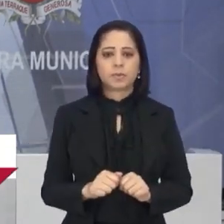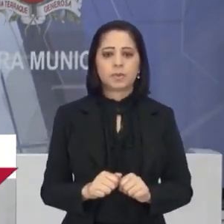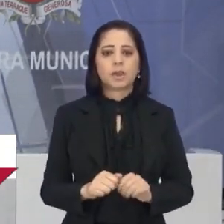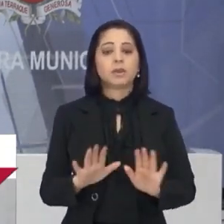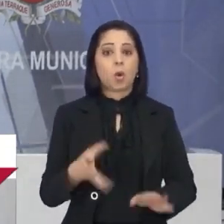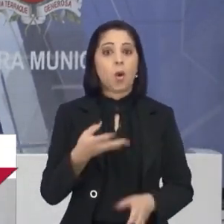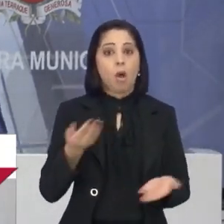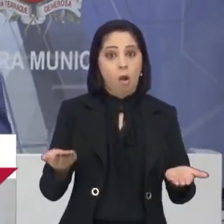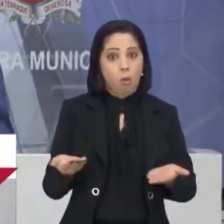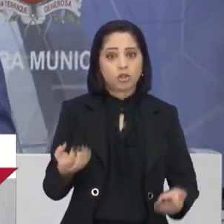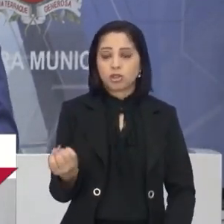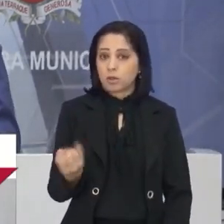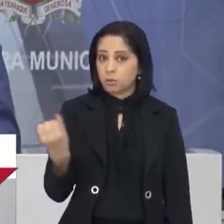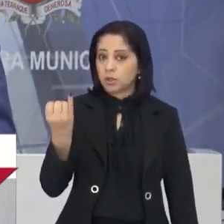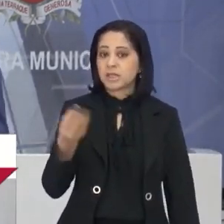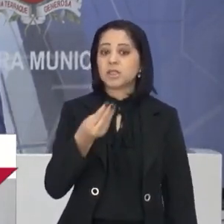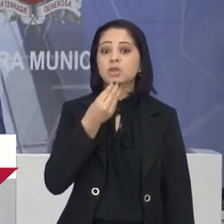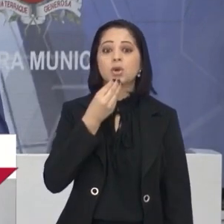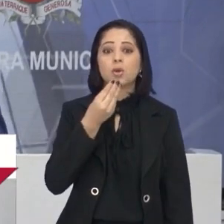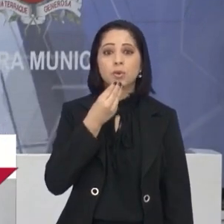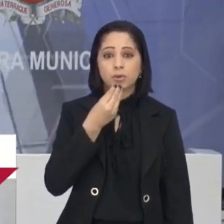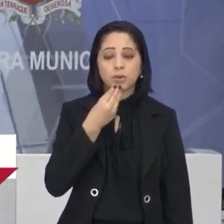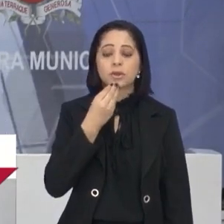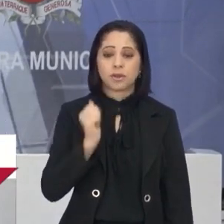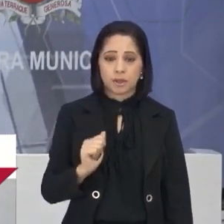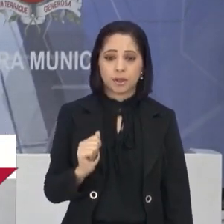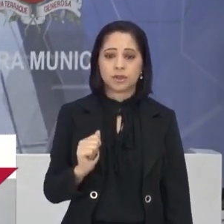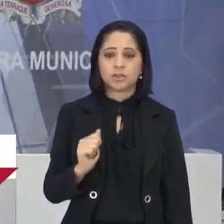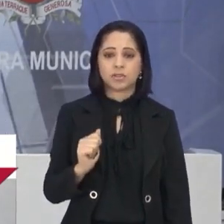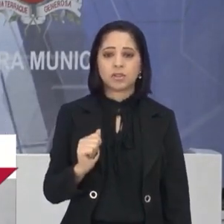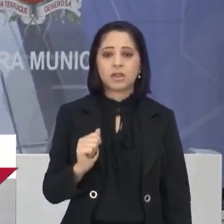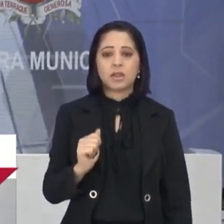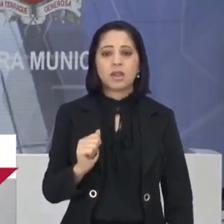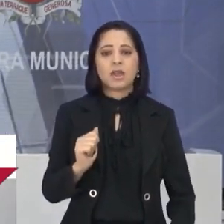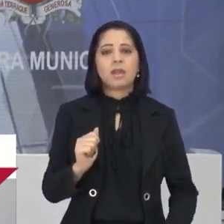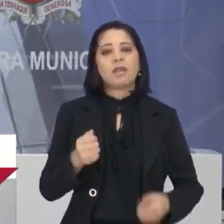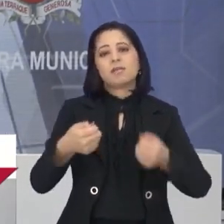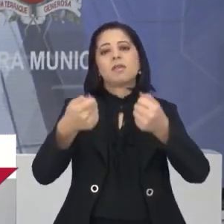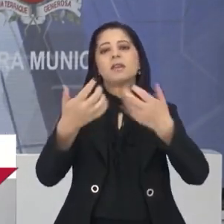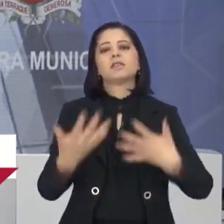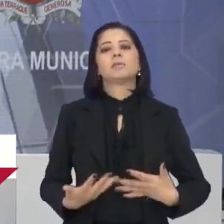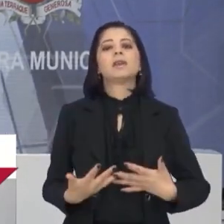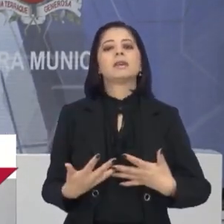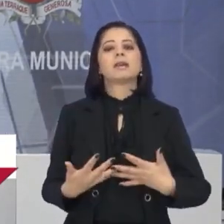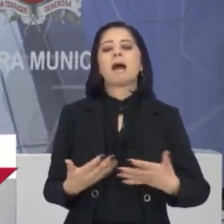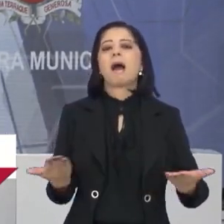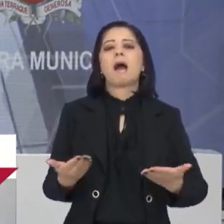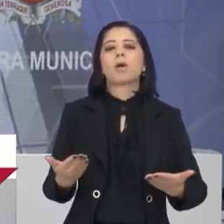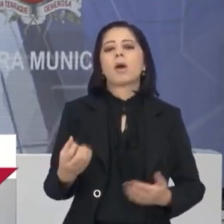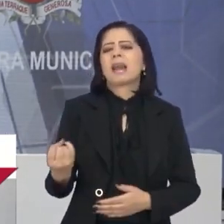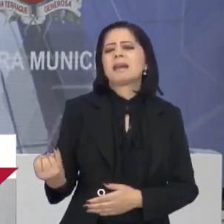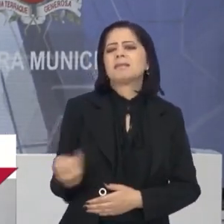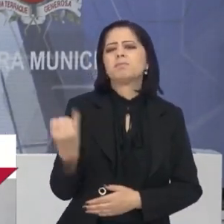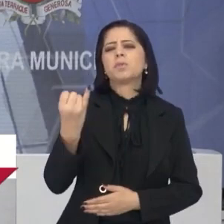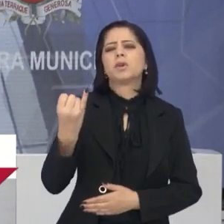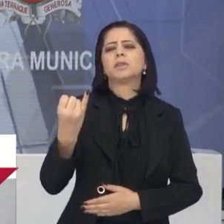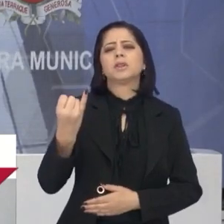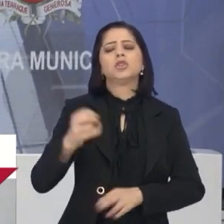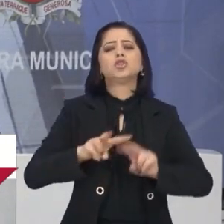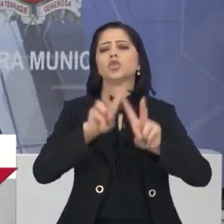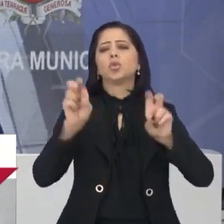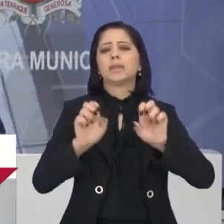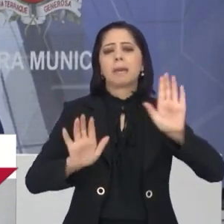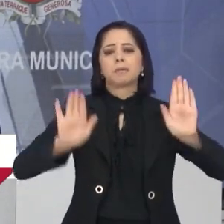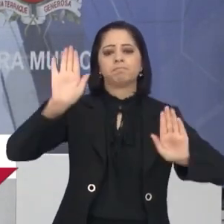aqui a oportunidade presidente da a última vez em falar da importância desse debate da nova lei de licitações Eu sempre gosto de